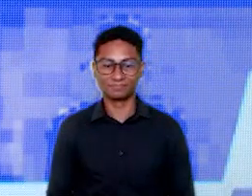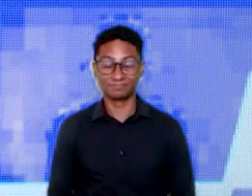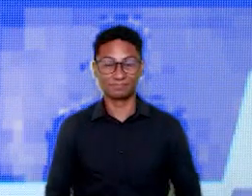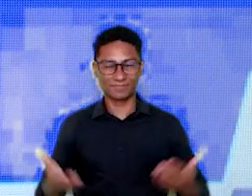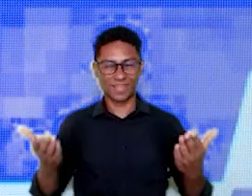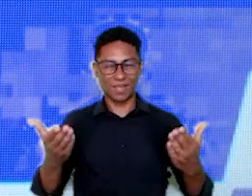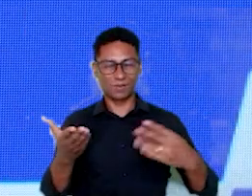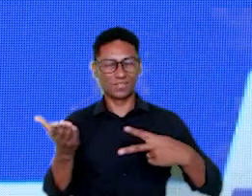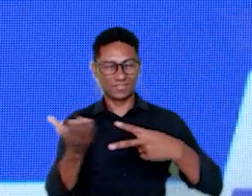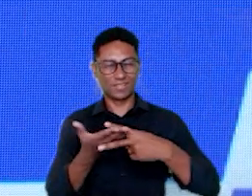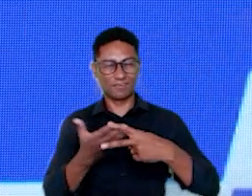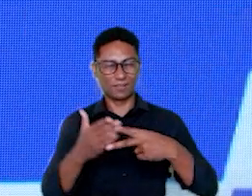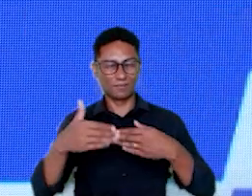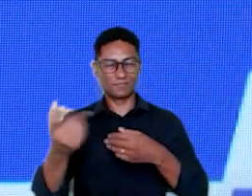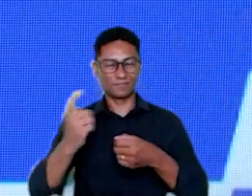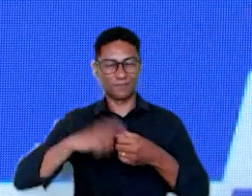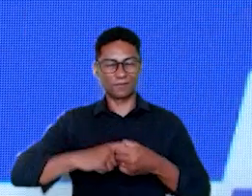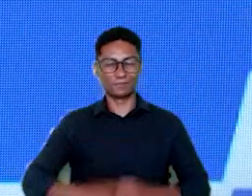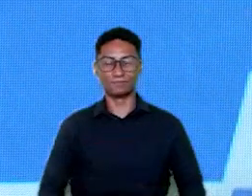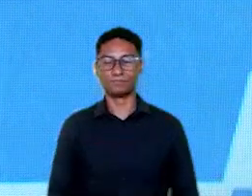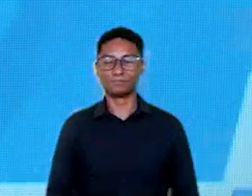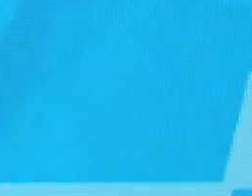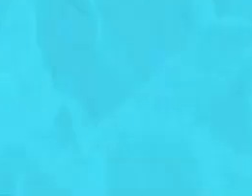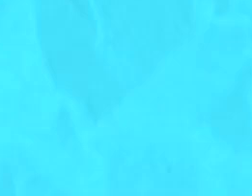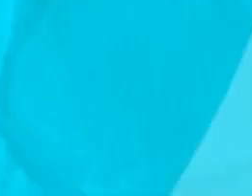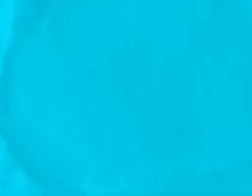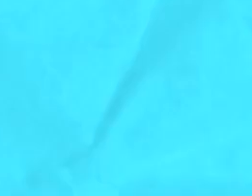rápido intervalo e já voltamos.